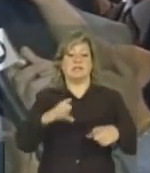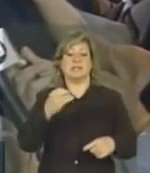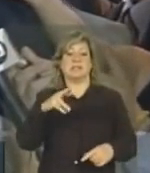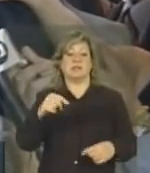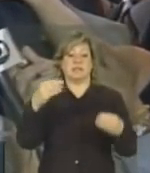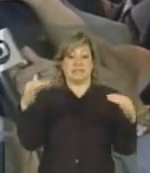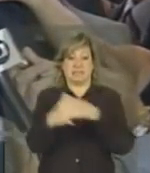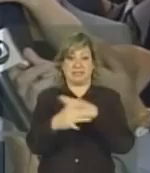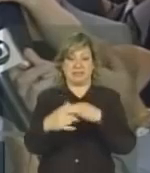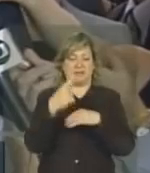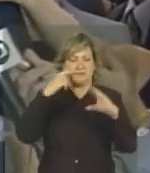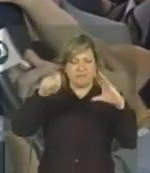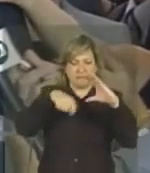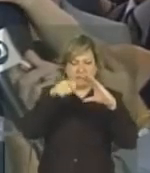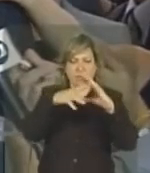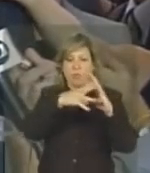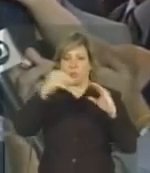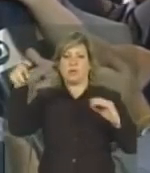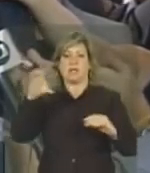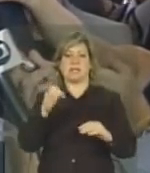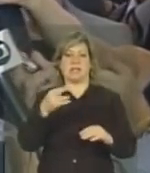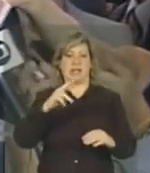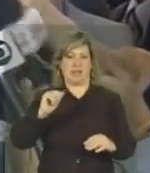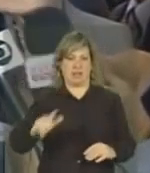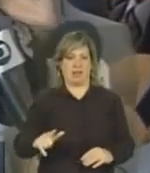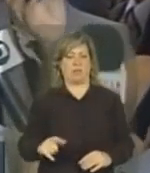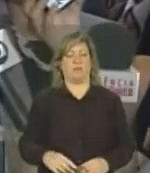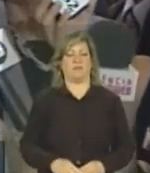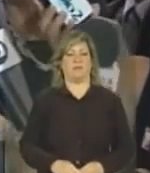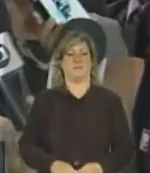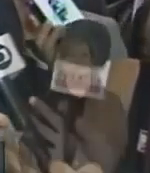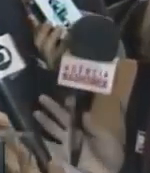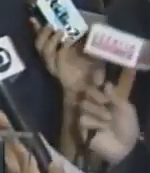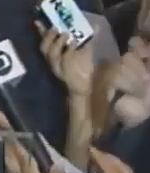cidade passadas as imagens para o melhor controle e definição de ações.